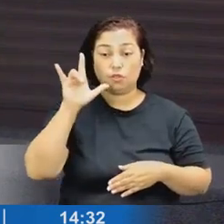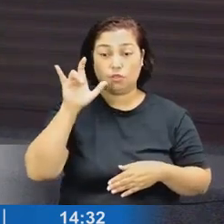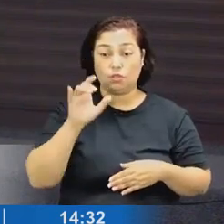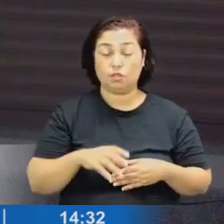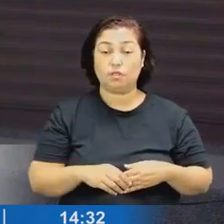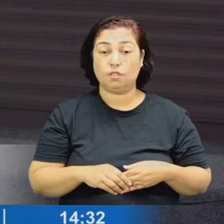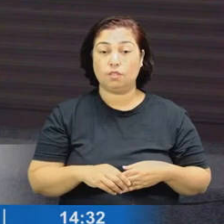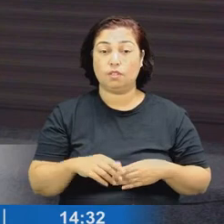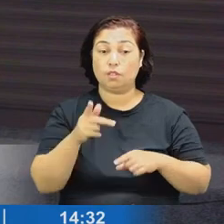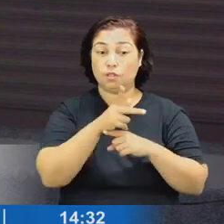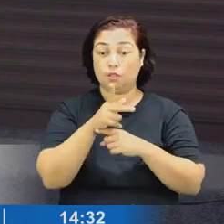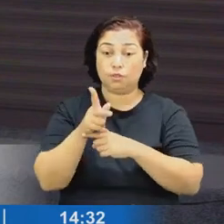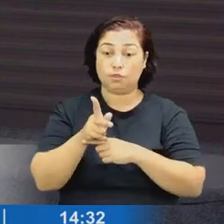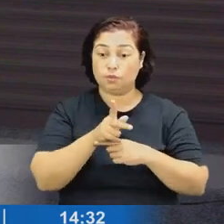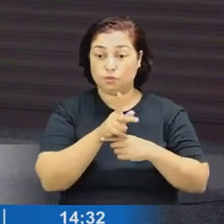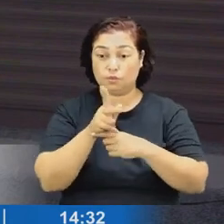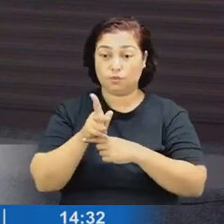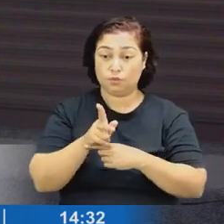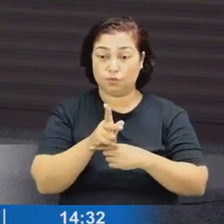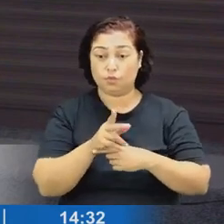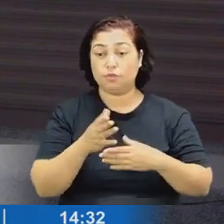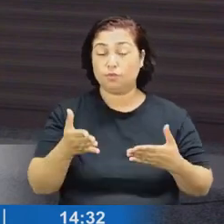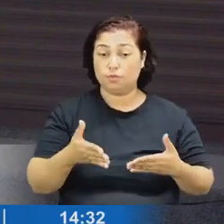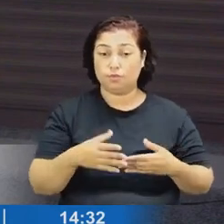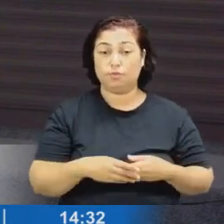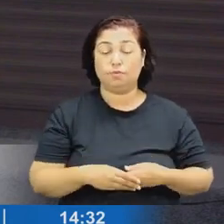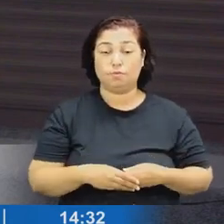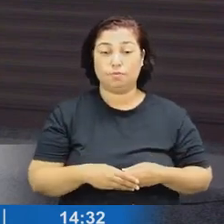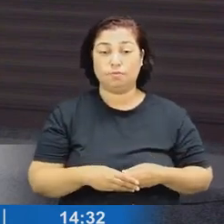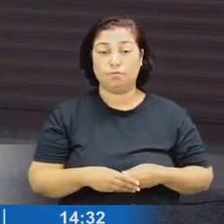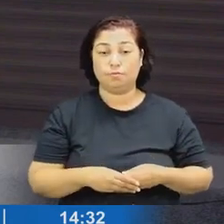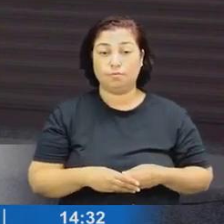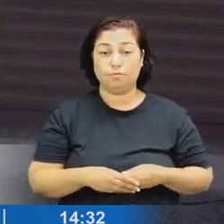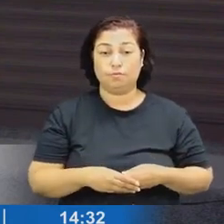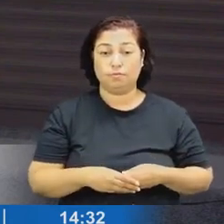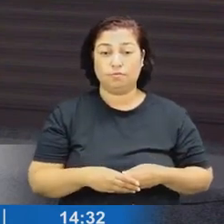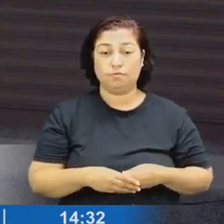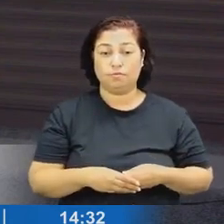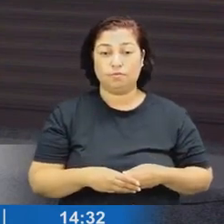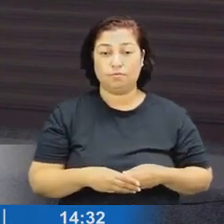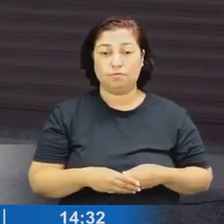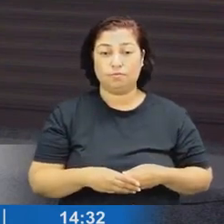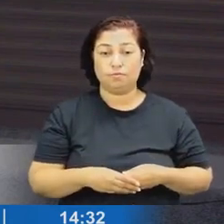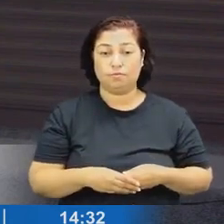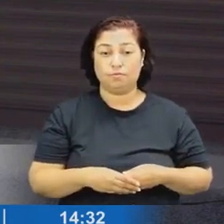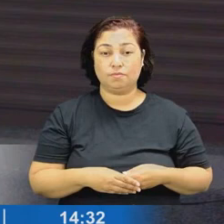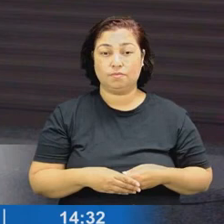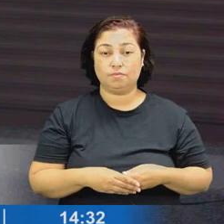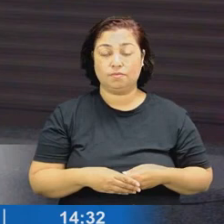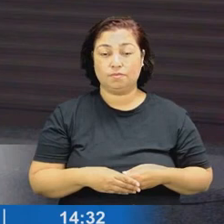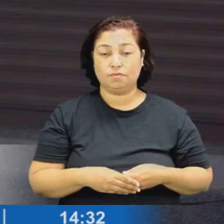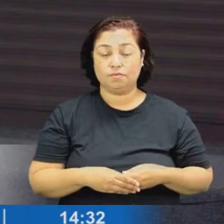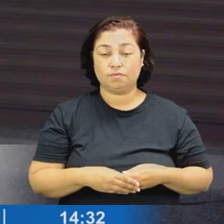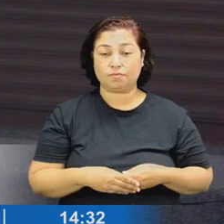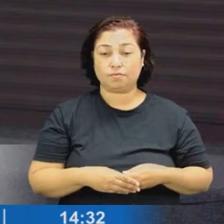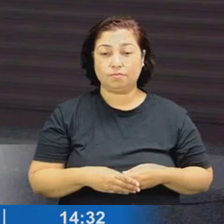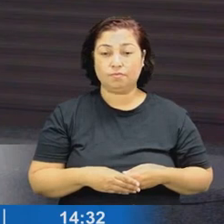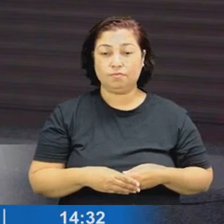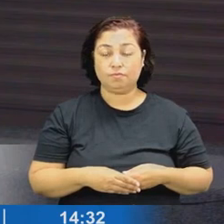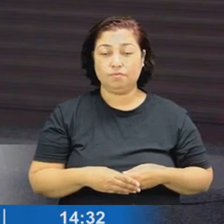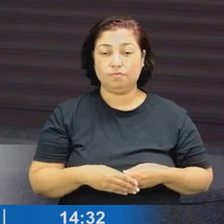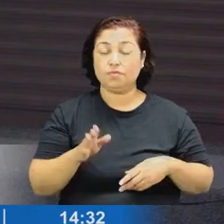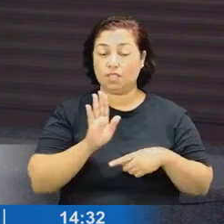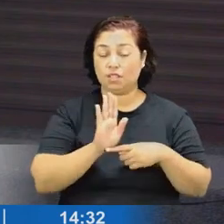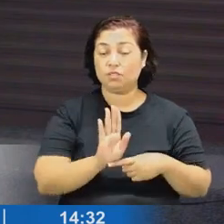de ao vivo pode ser se alguém que eu vou ficar vou ficar aqui de vocês dois podia essa ajudinha viu a mão de vocês como um tripé